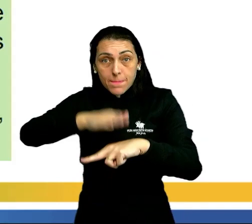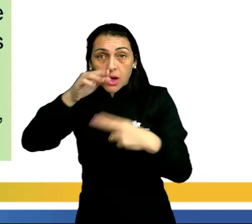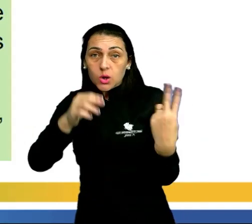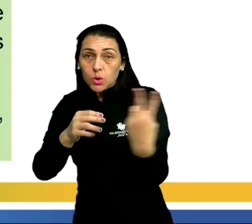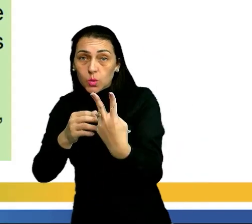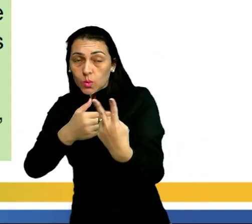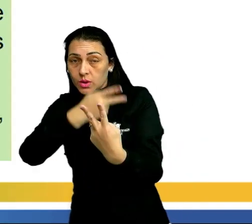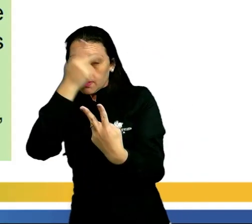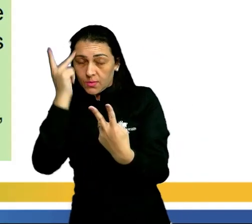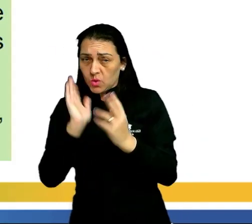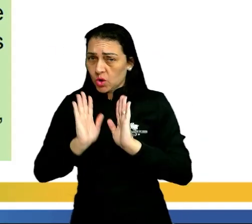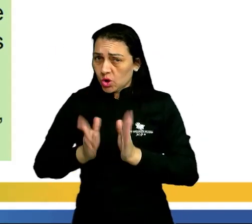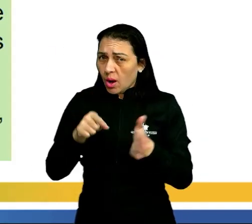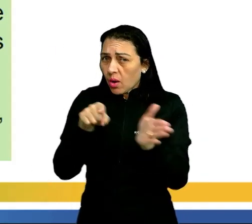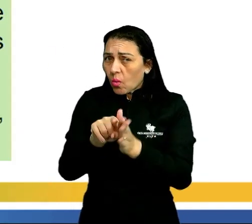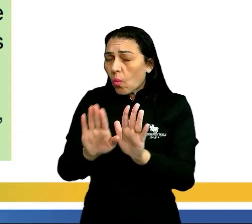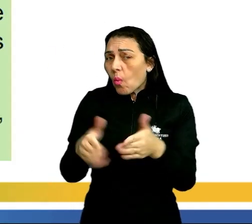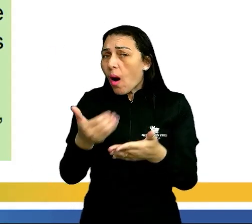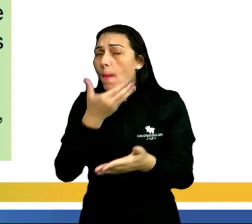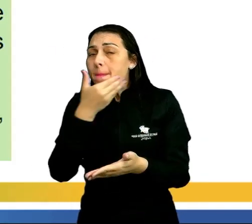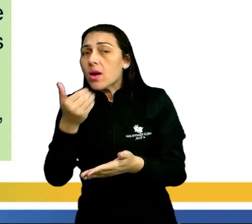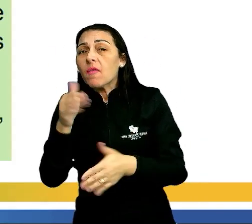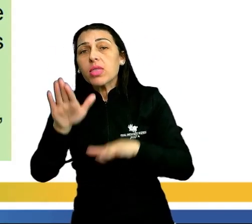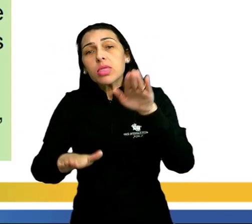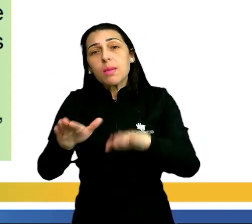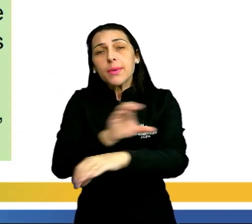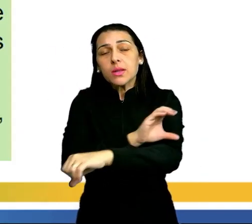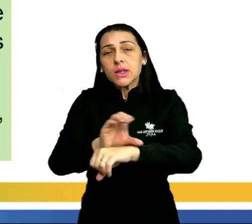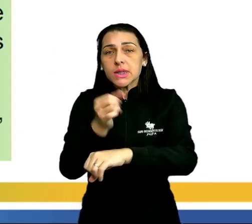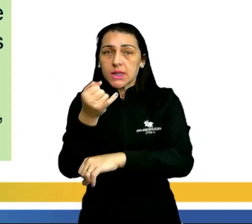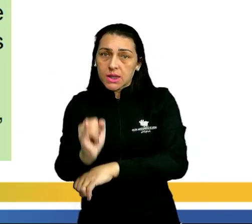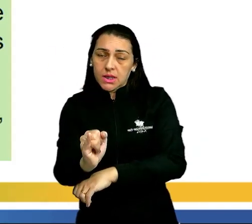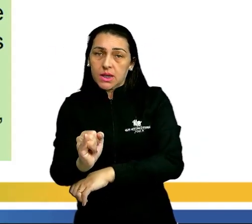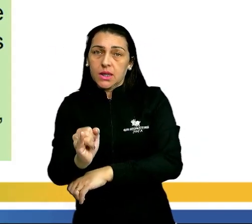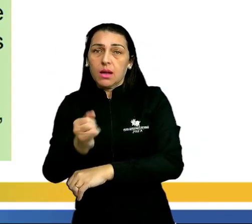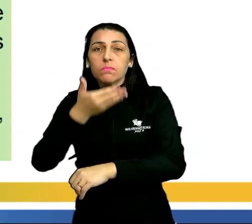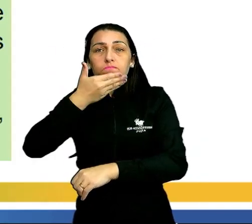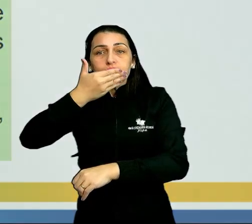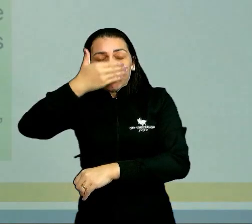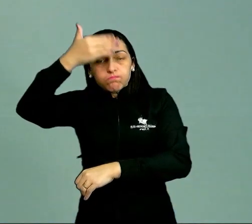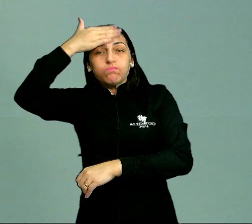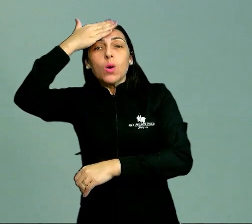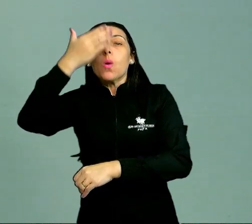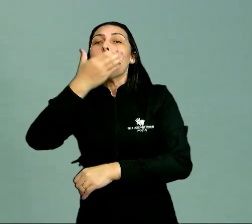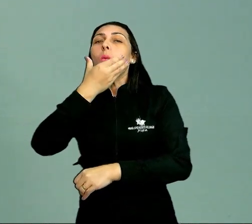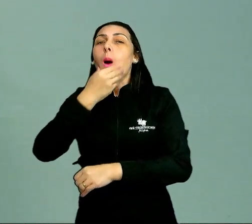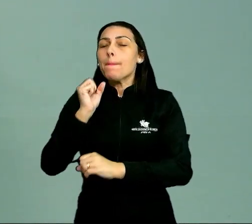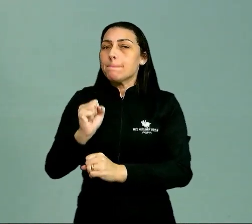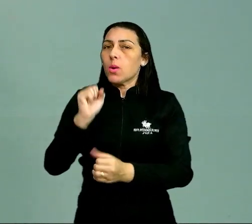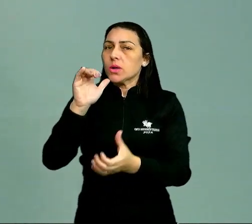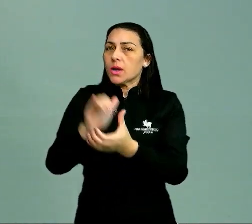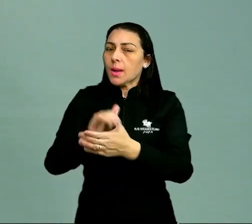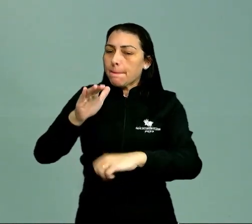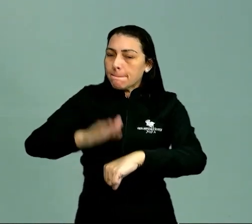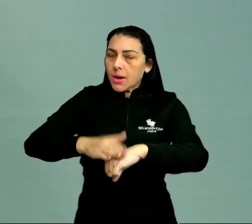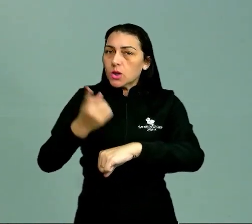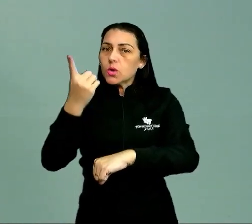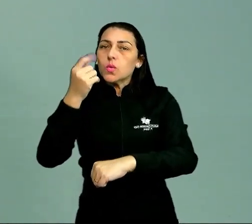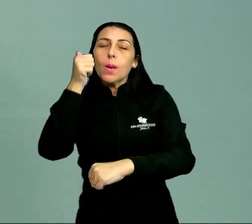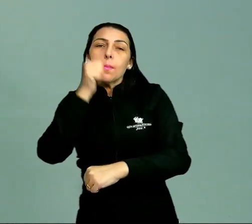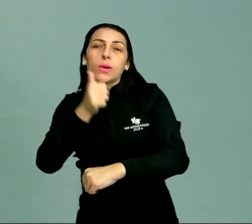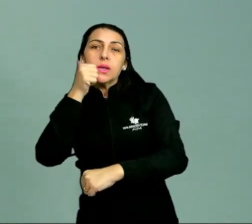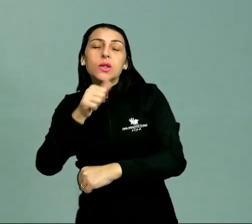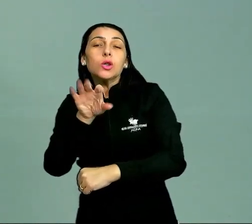falei isso em outro encontro. Vai depender da cultura, porque se eu estiver na Arábia Saudita, o homem pode casar com mais de uma mulher. Se eu estiver